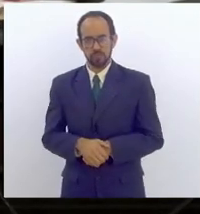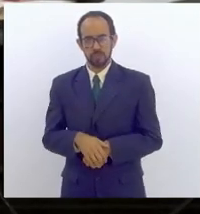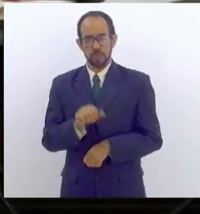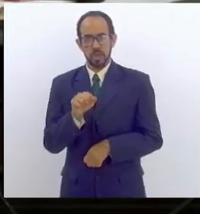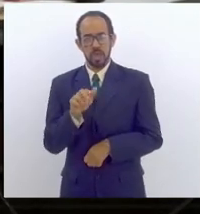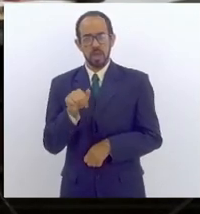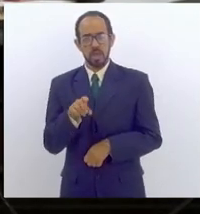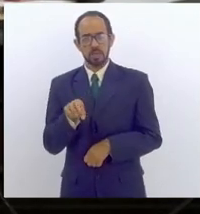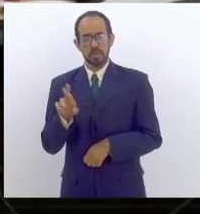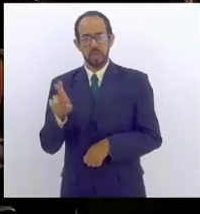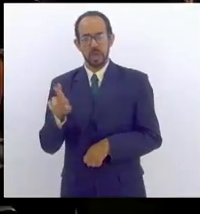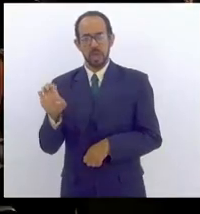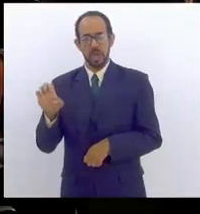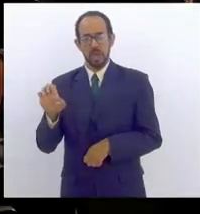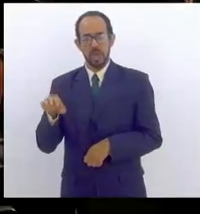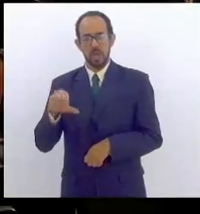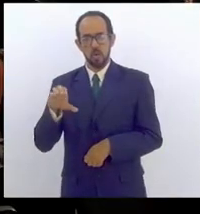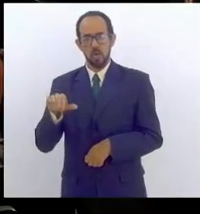Correia.